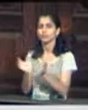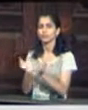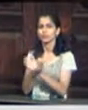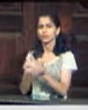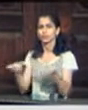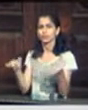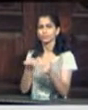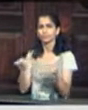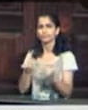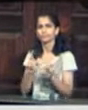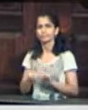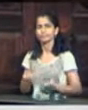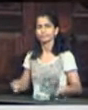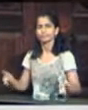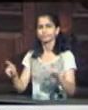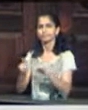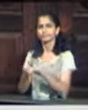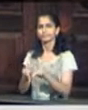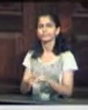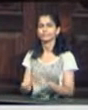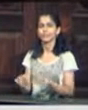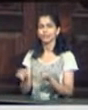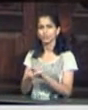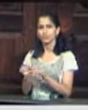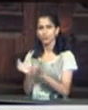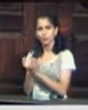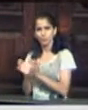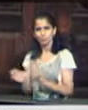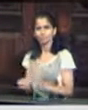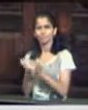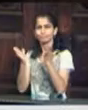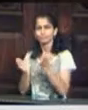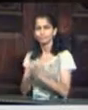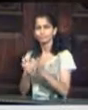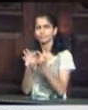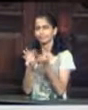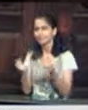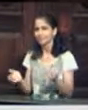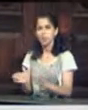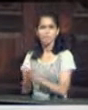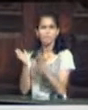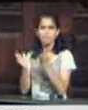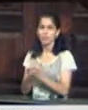às parcelas da população que mais precisam das políticas sociais,